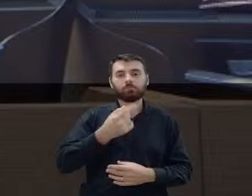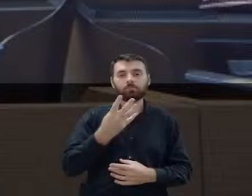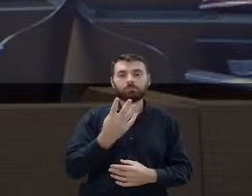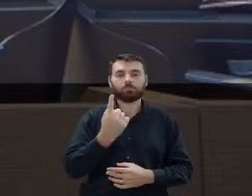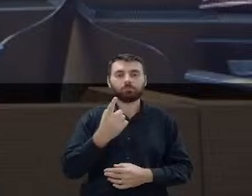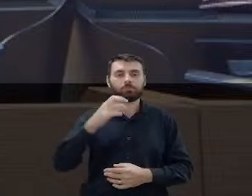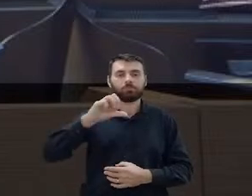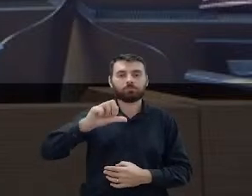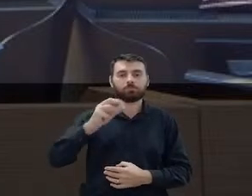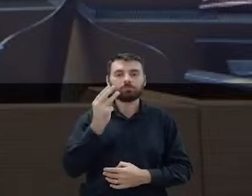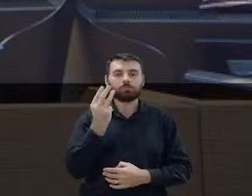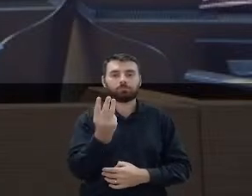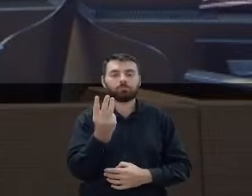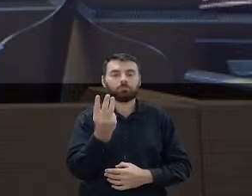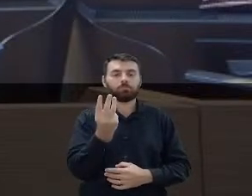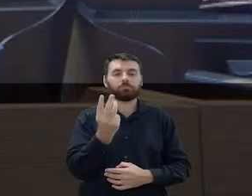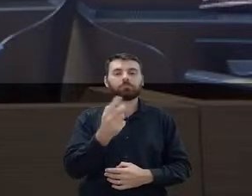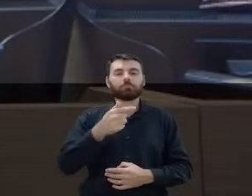24.193.